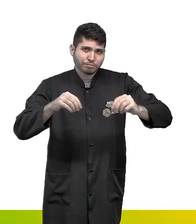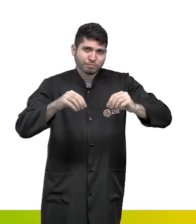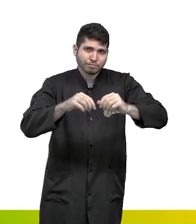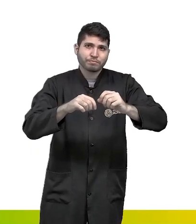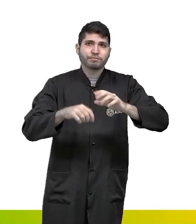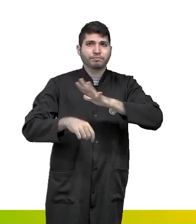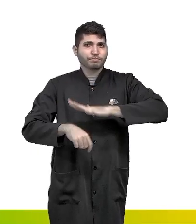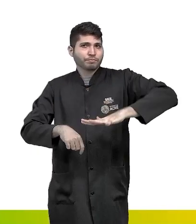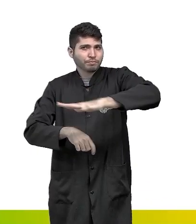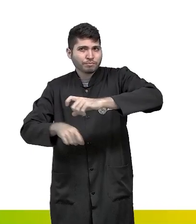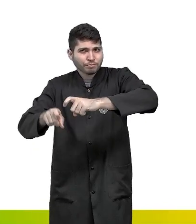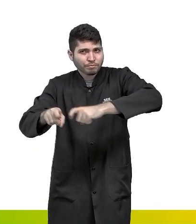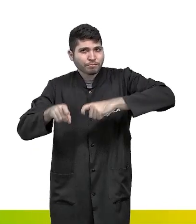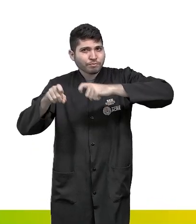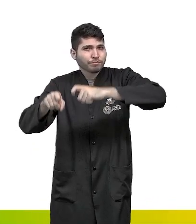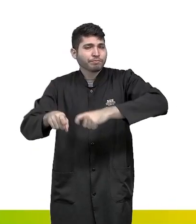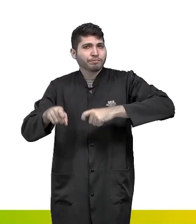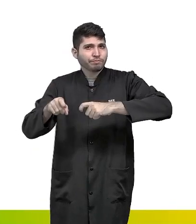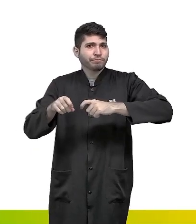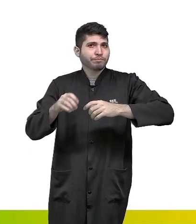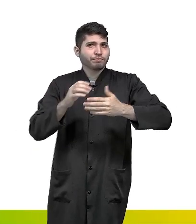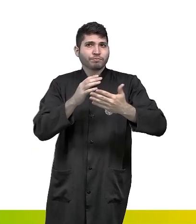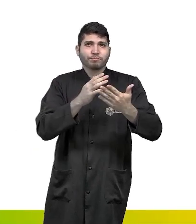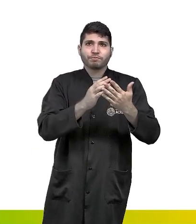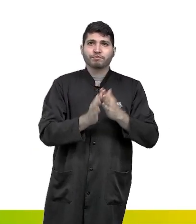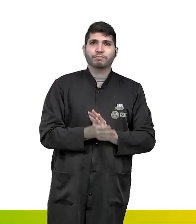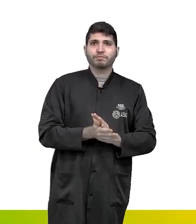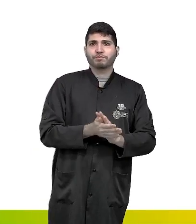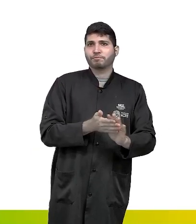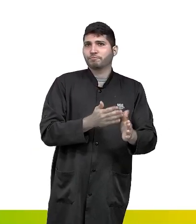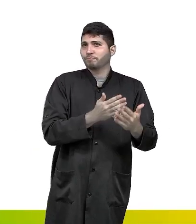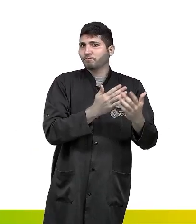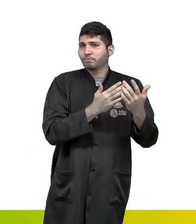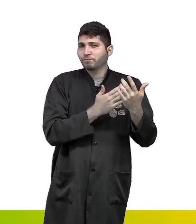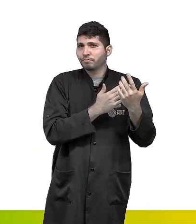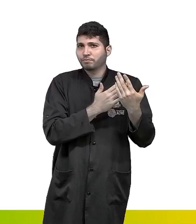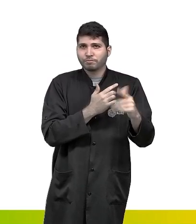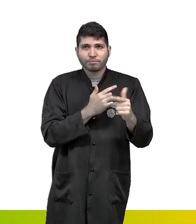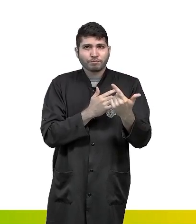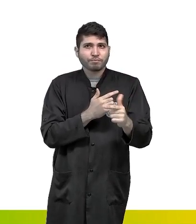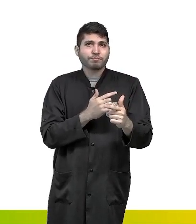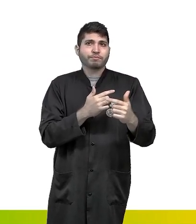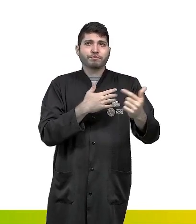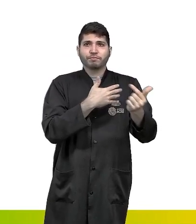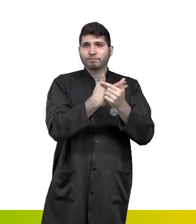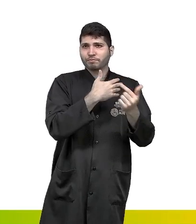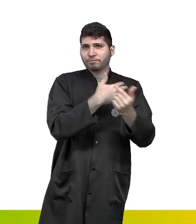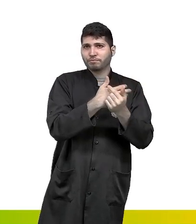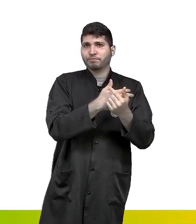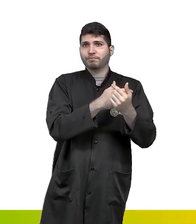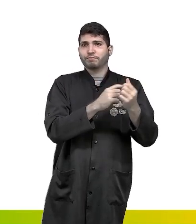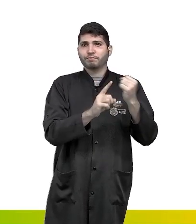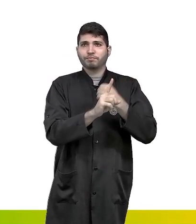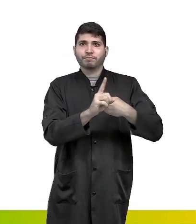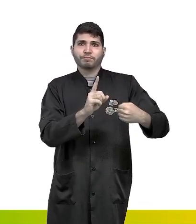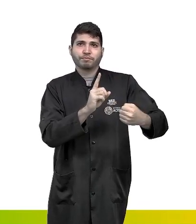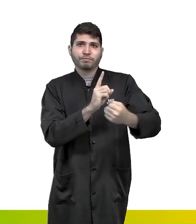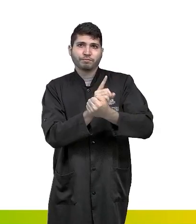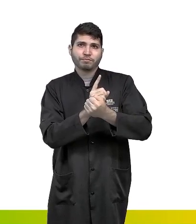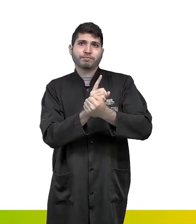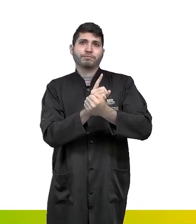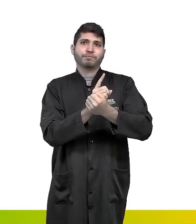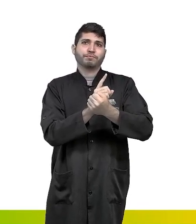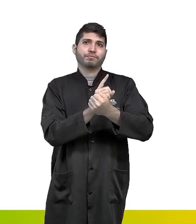rural que não estejam cumprindo a sua função social mediante prévia e justa indenização. Esse